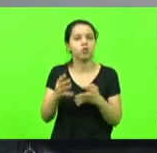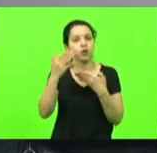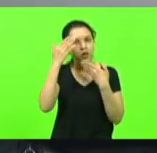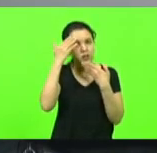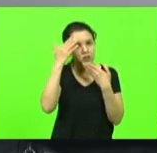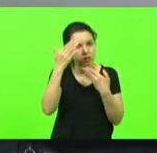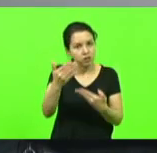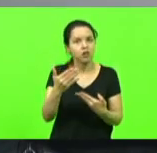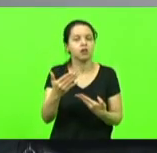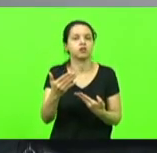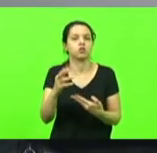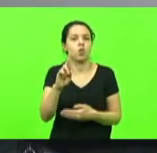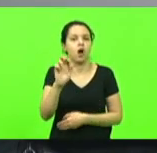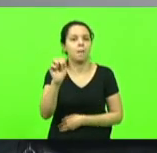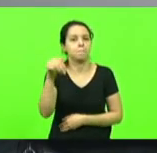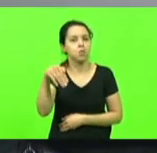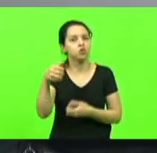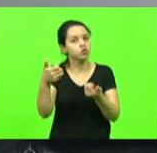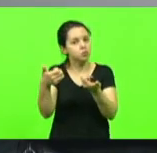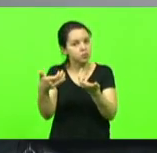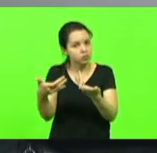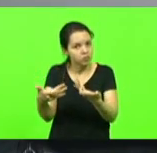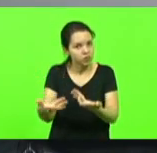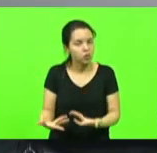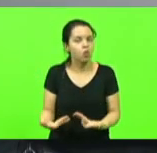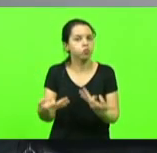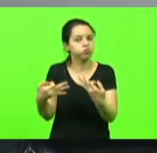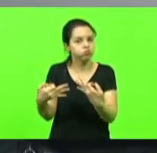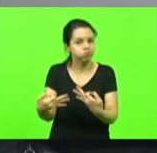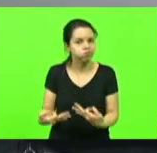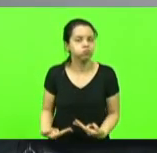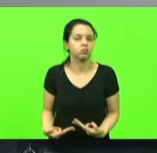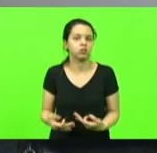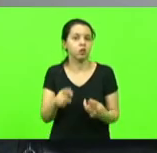postura do Ramon, que já assumiu